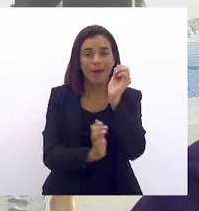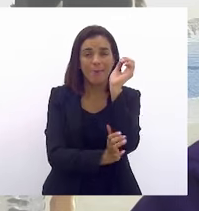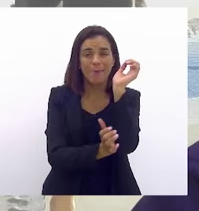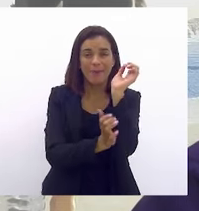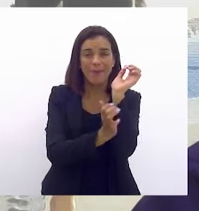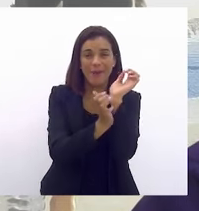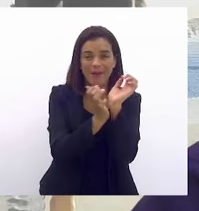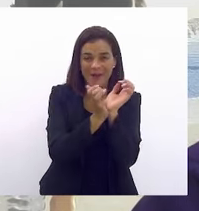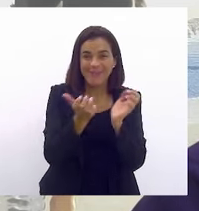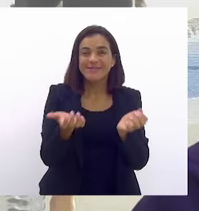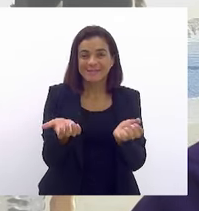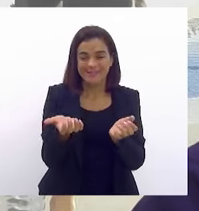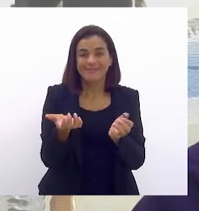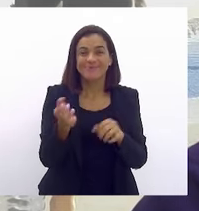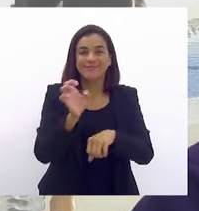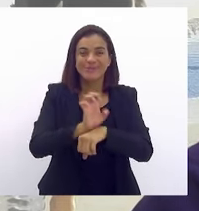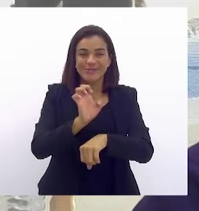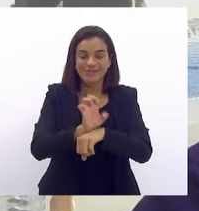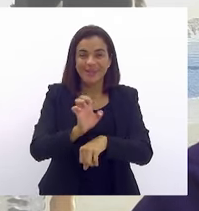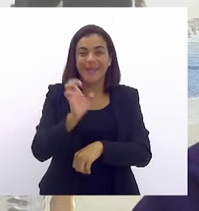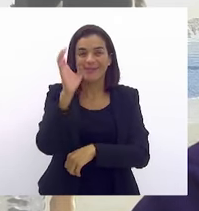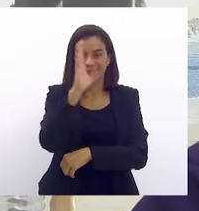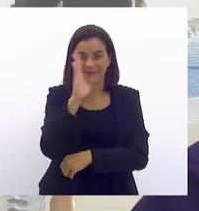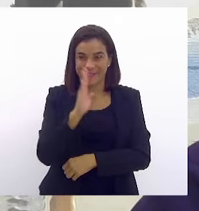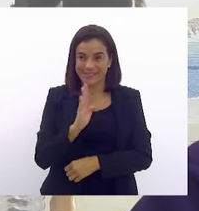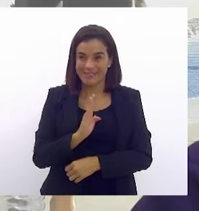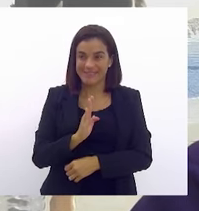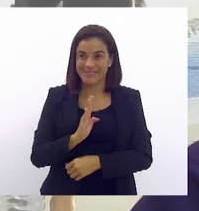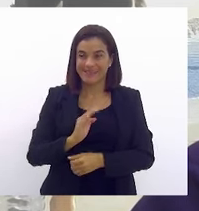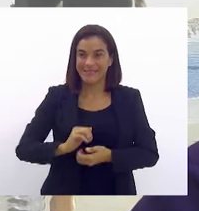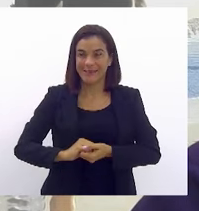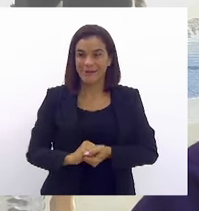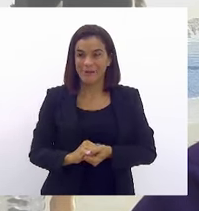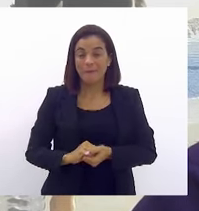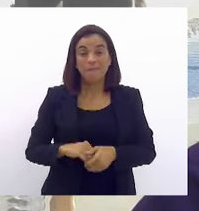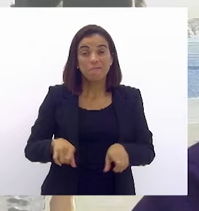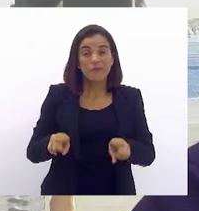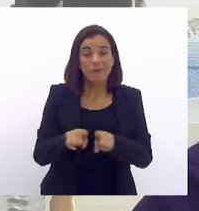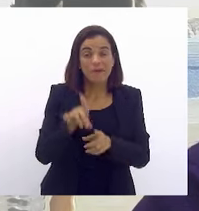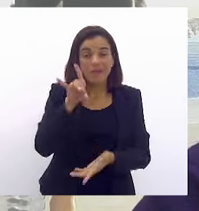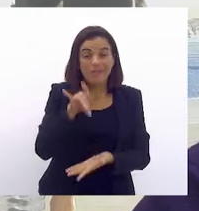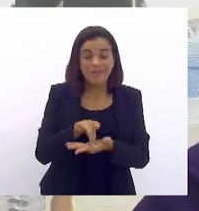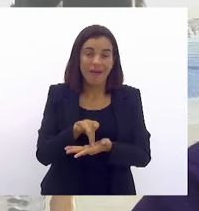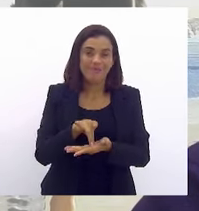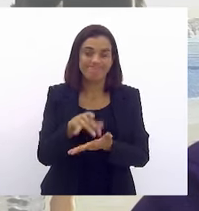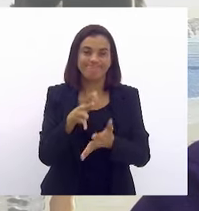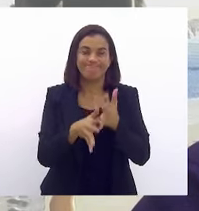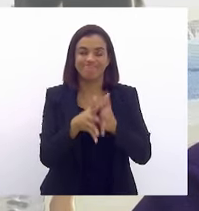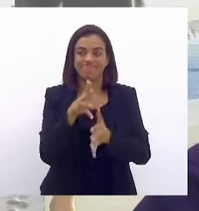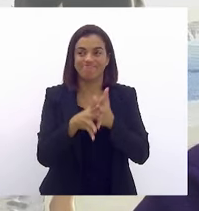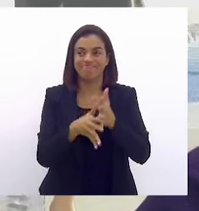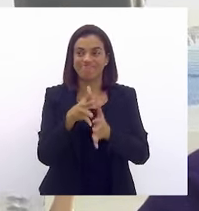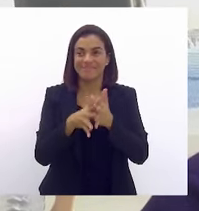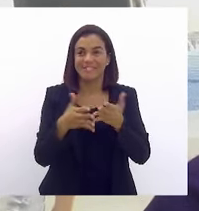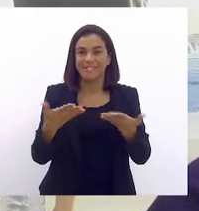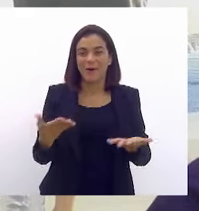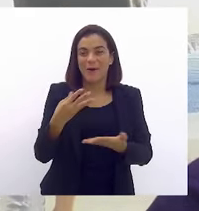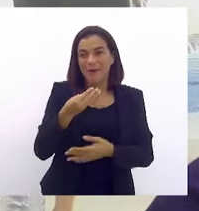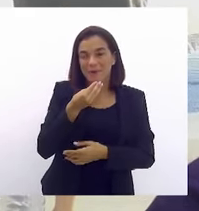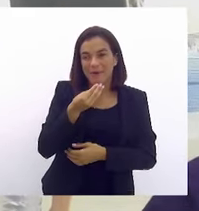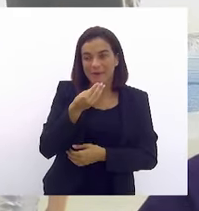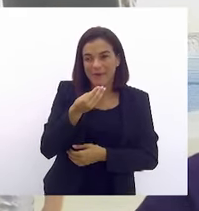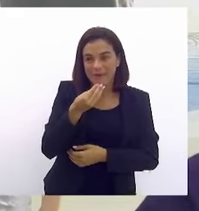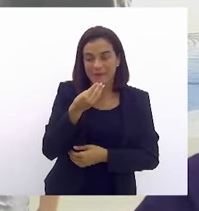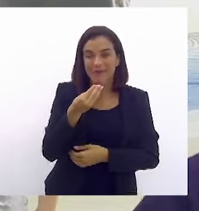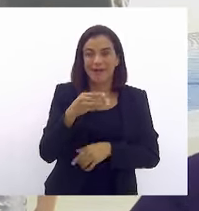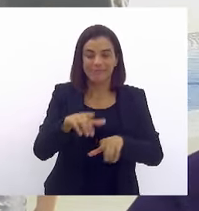Estado brasileiro, né, que reina no Estado brasileiro, e que, de fato, são impeditivos. Então, às vezes, é a oportunidade de uma